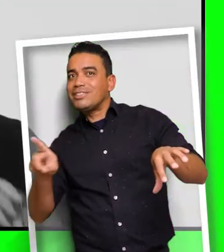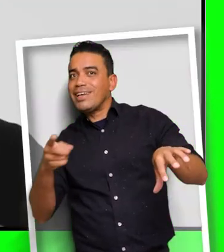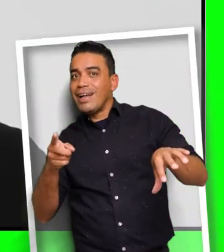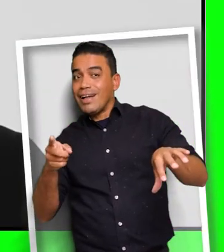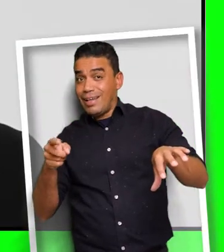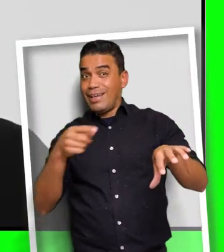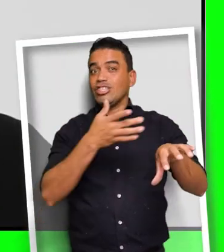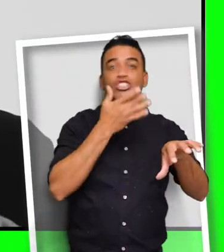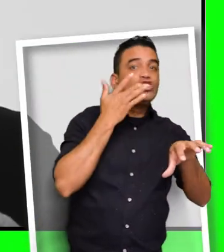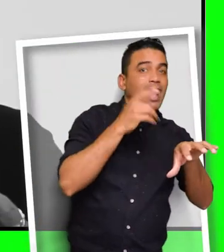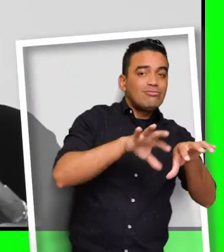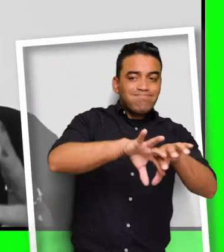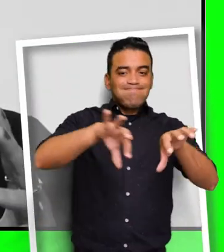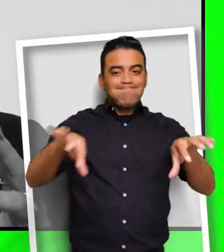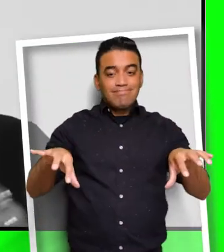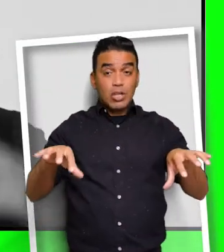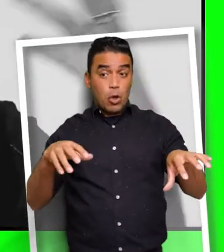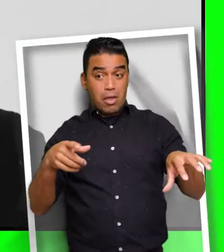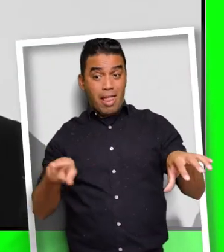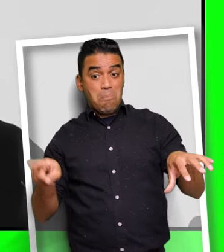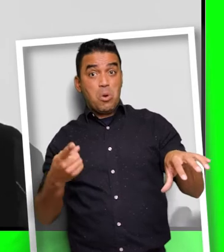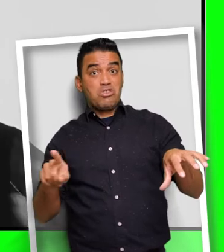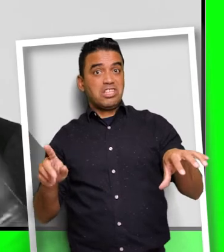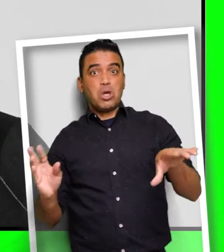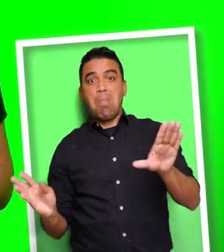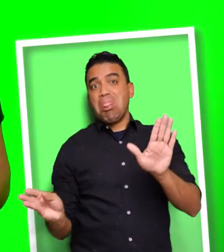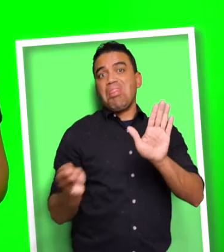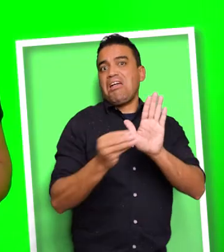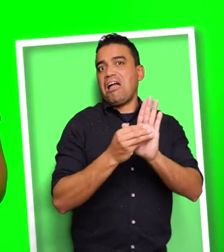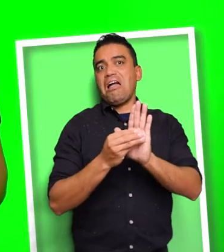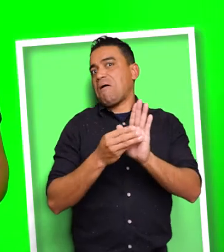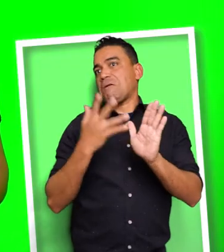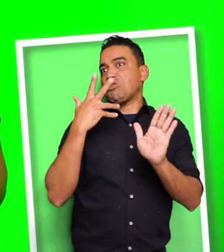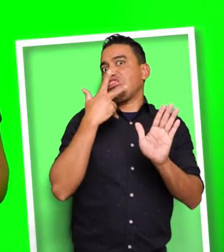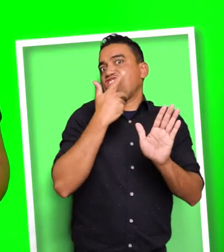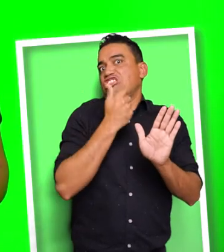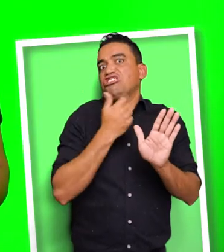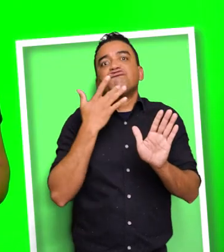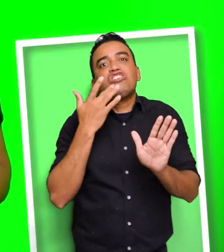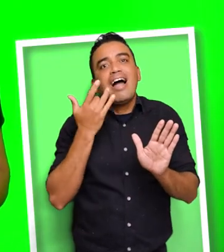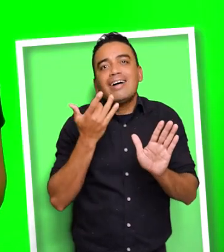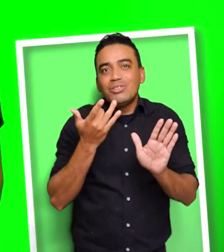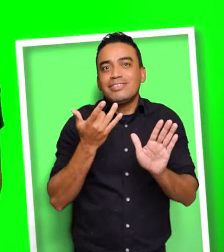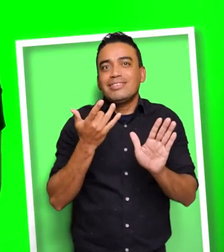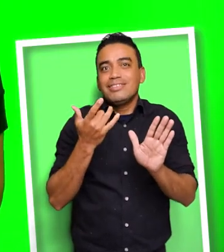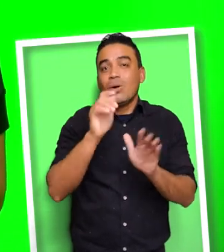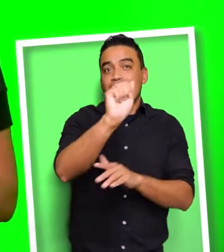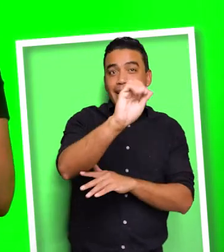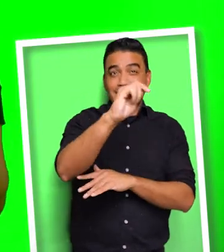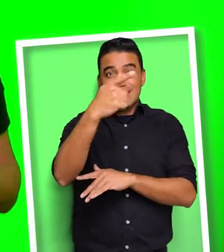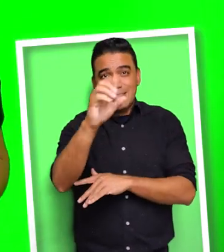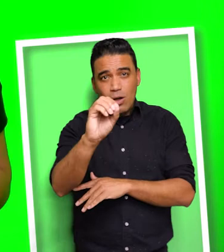que a música é algo, um número. O conceito de ação musical dramatúrgica,